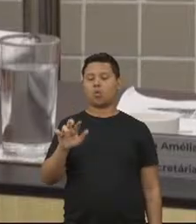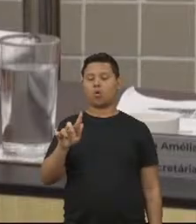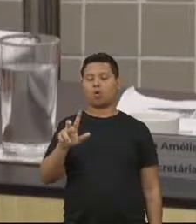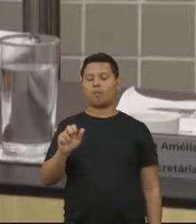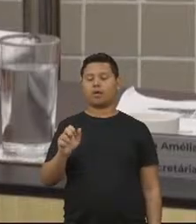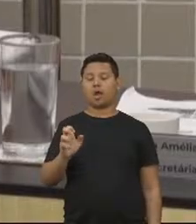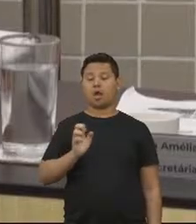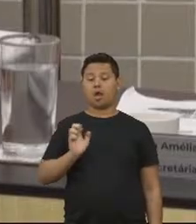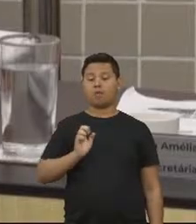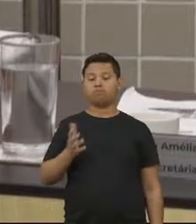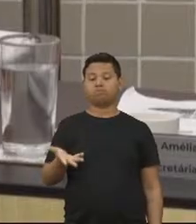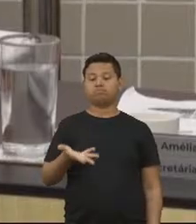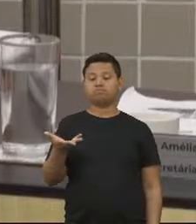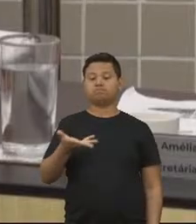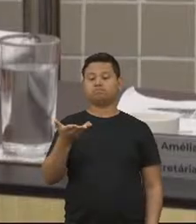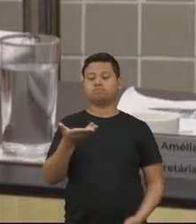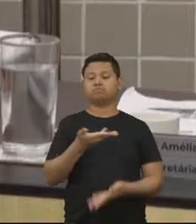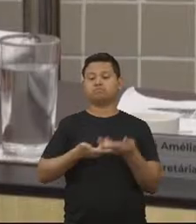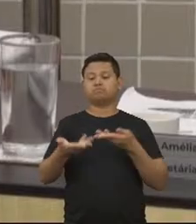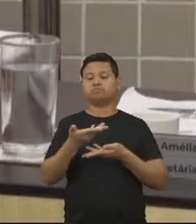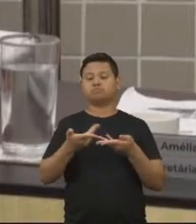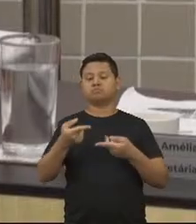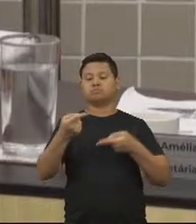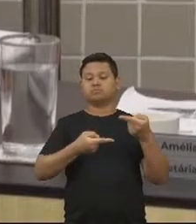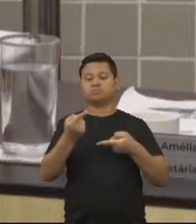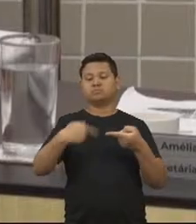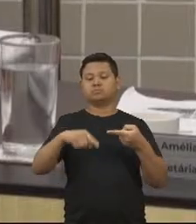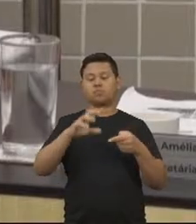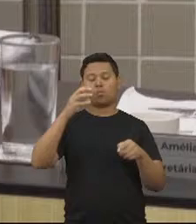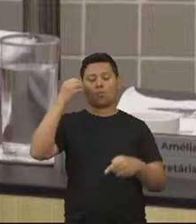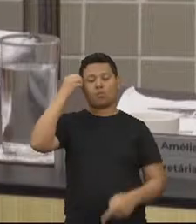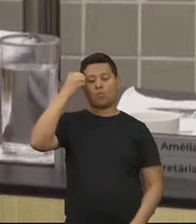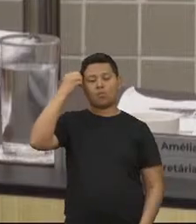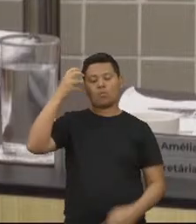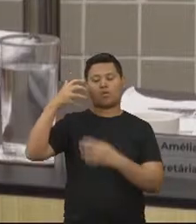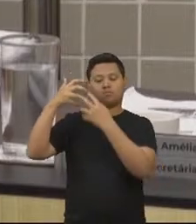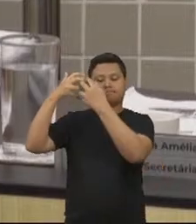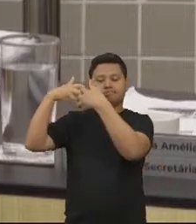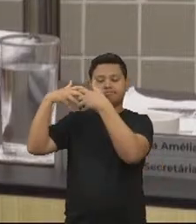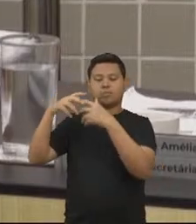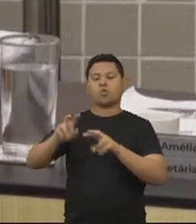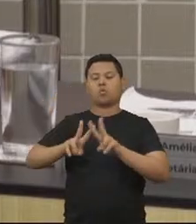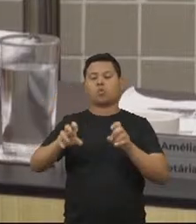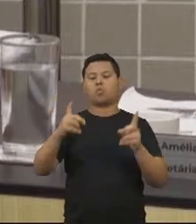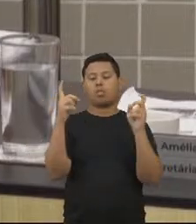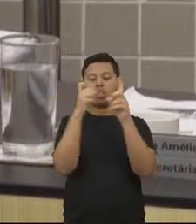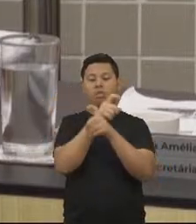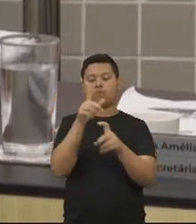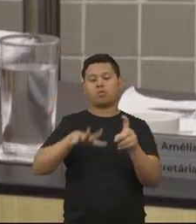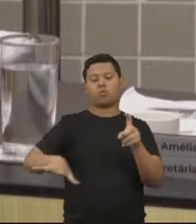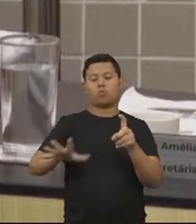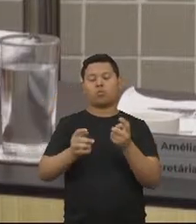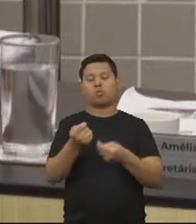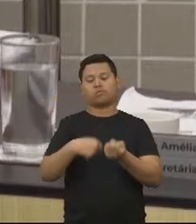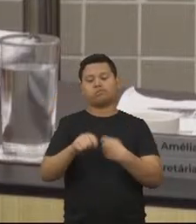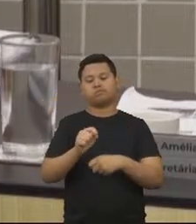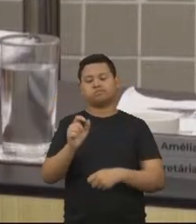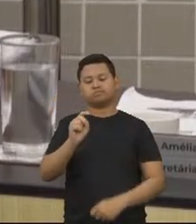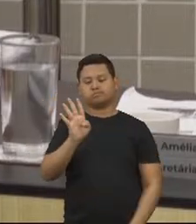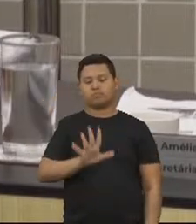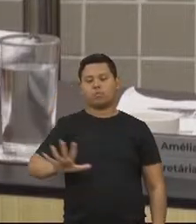enriqueceram sobremaneira os debates e reflexões acerca dos desafios e perspectivas do cenário socioeconômico